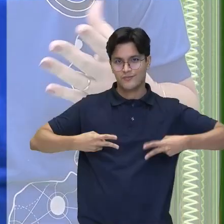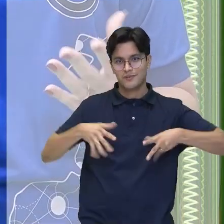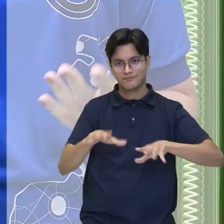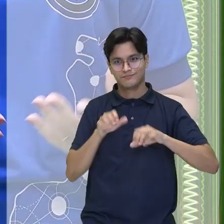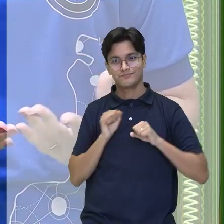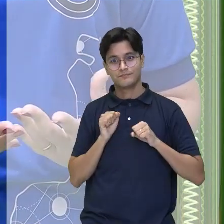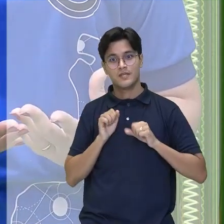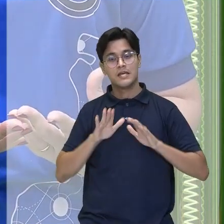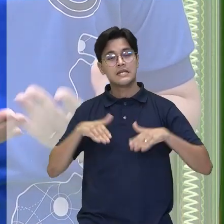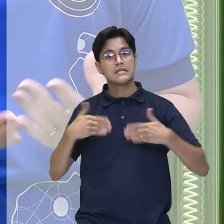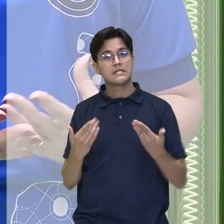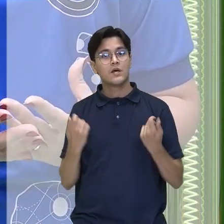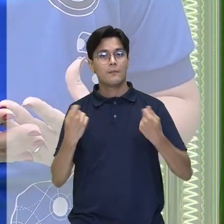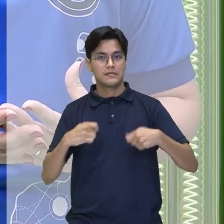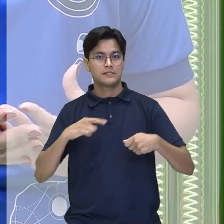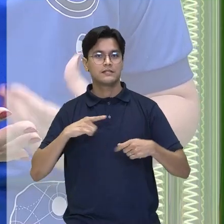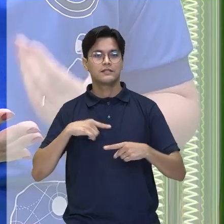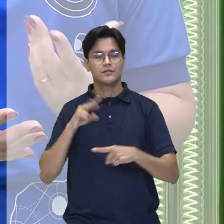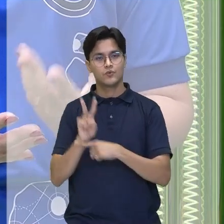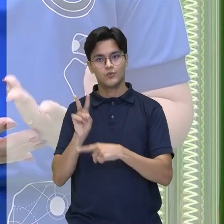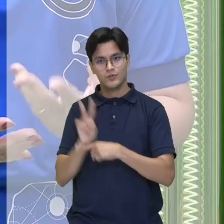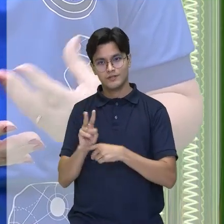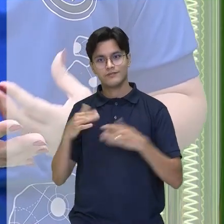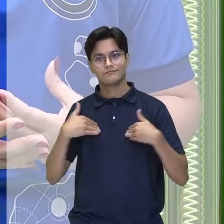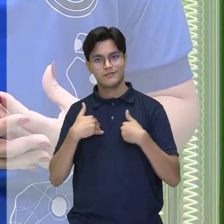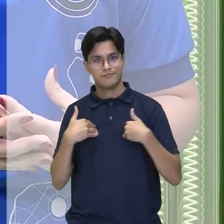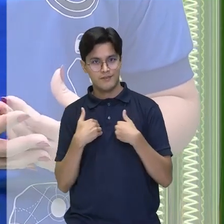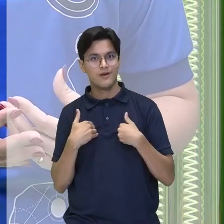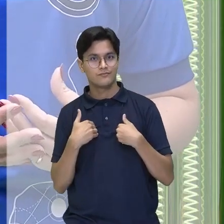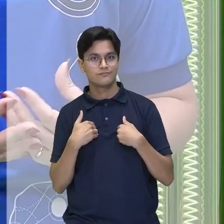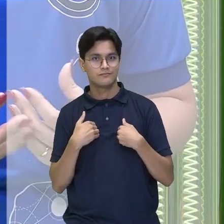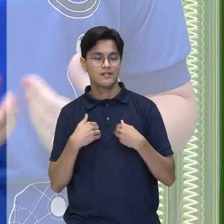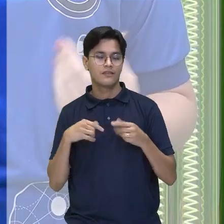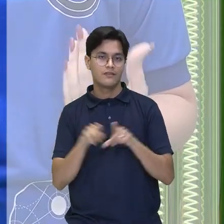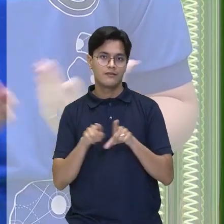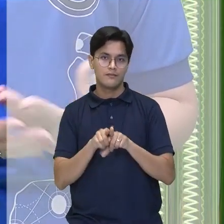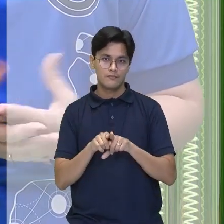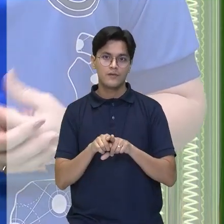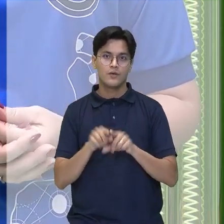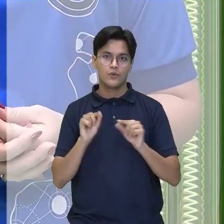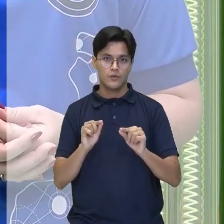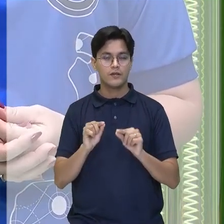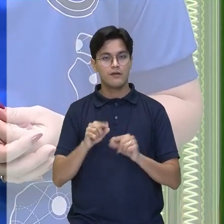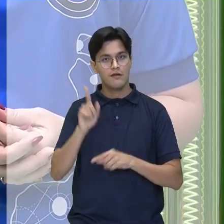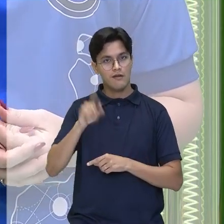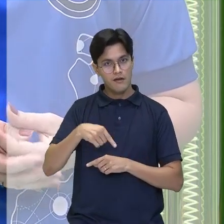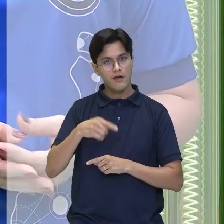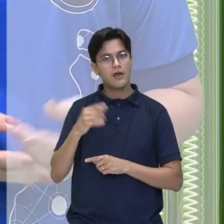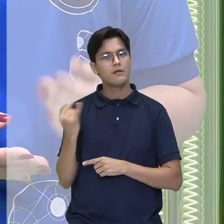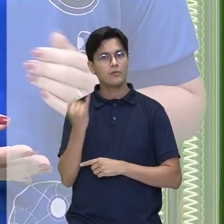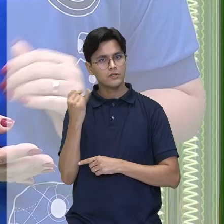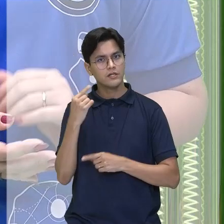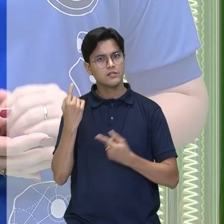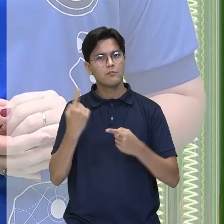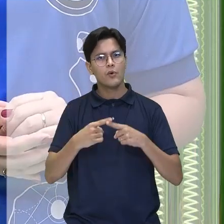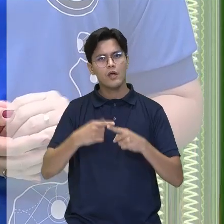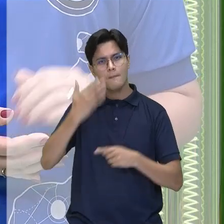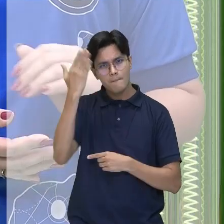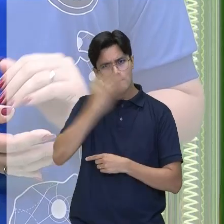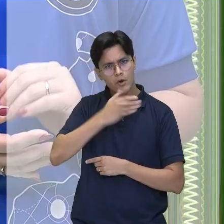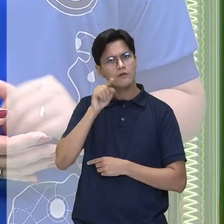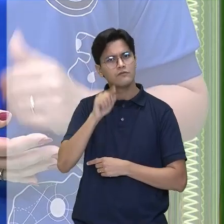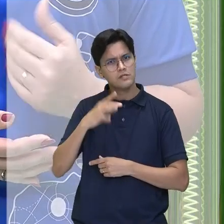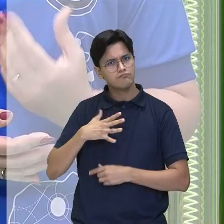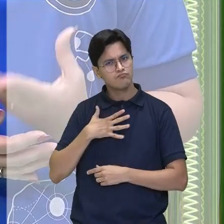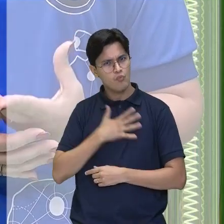tem que ter realmente um cuidado com esse animalzinho, que é uma prova, né, de que eles são ali tão estimados por nós. Bom, em pessoas,